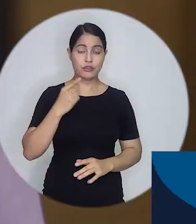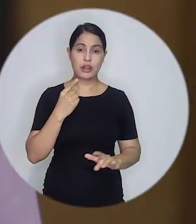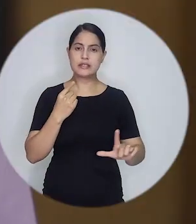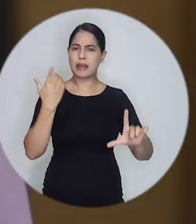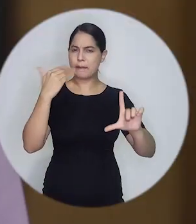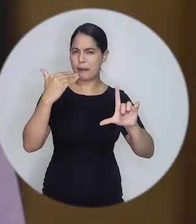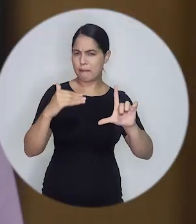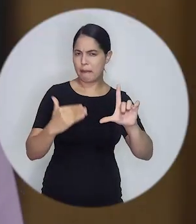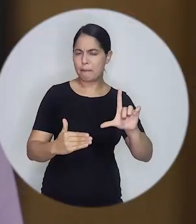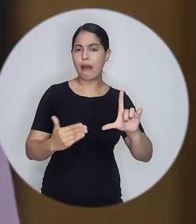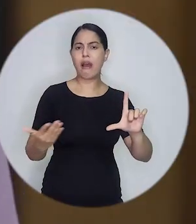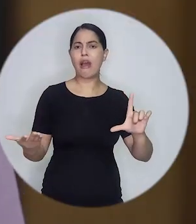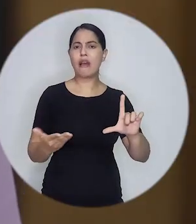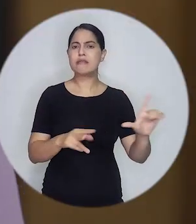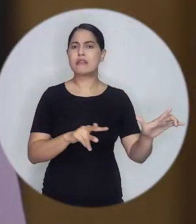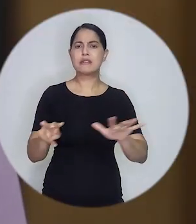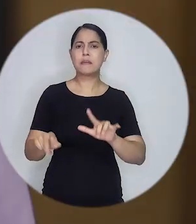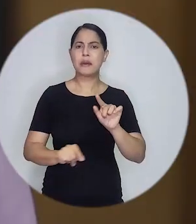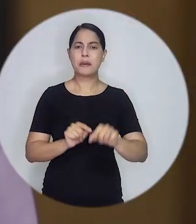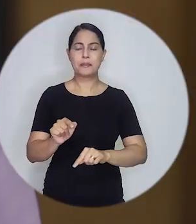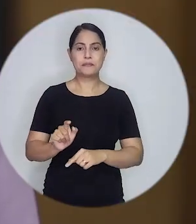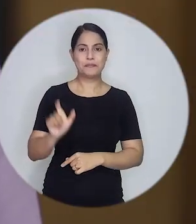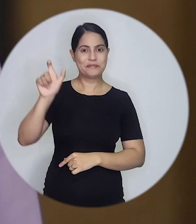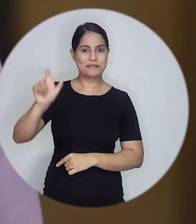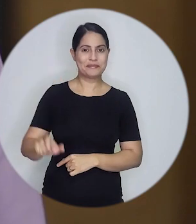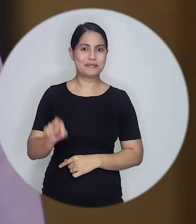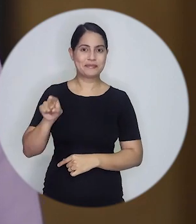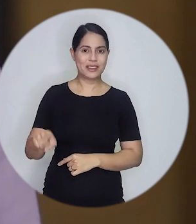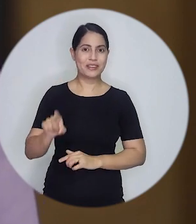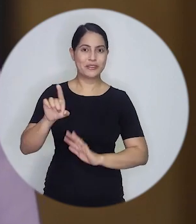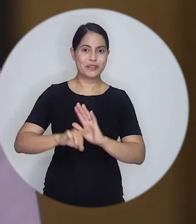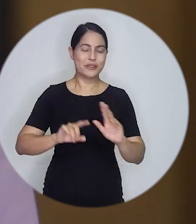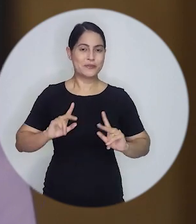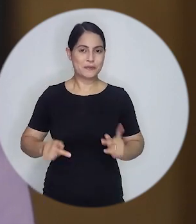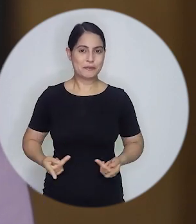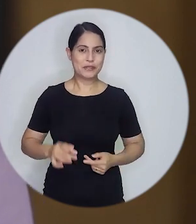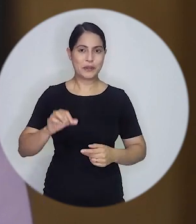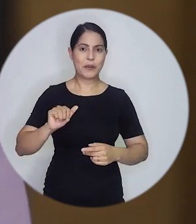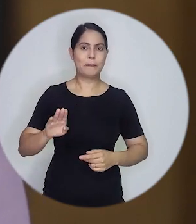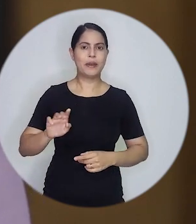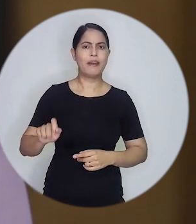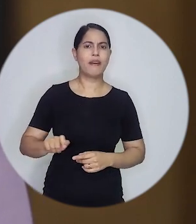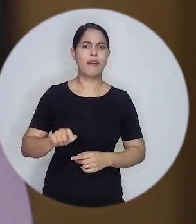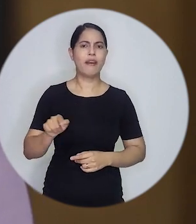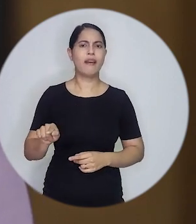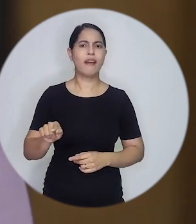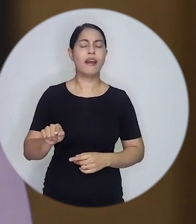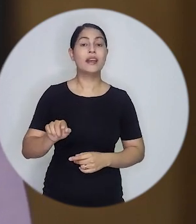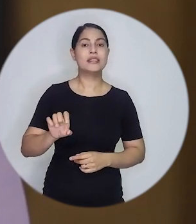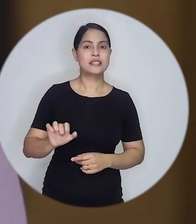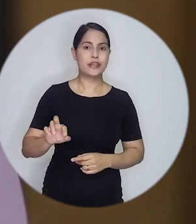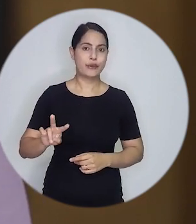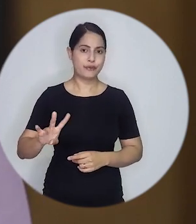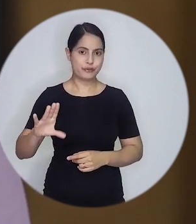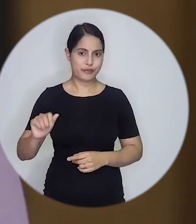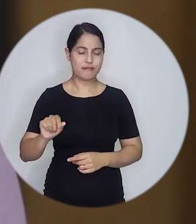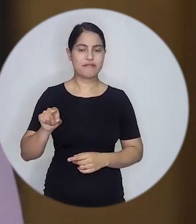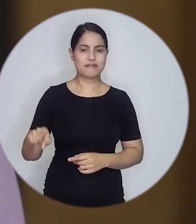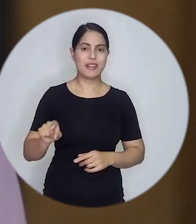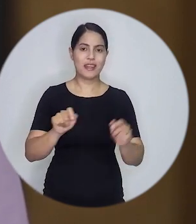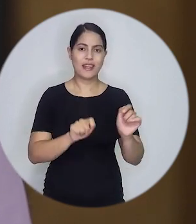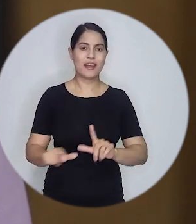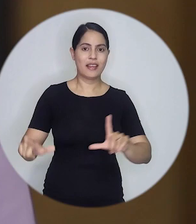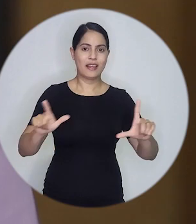No quadro Advocacia em Pauta desta semana, a gente destaca a participação da presidente da Comissão de Direitos Humanos da OAB,